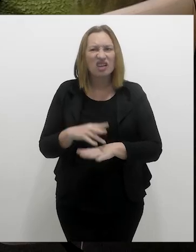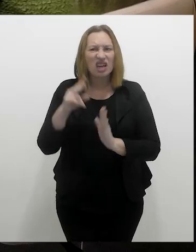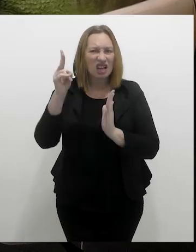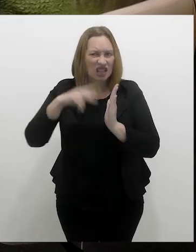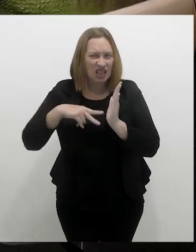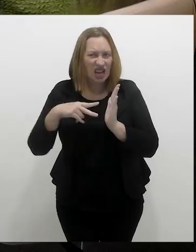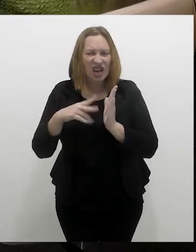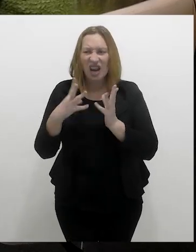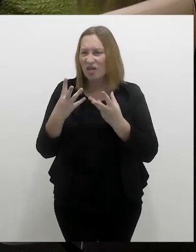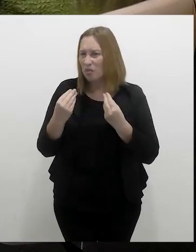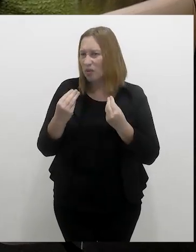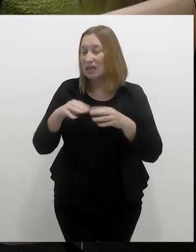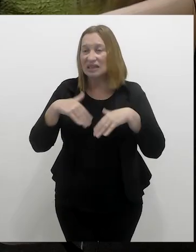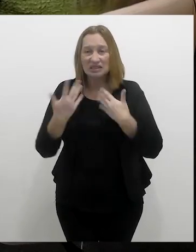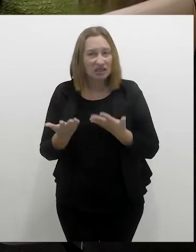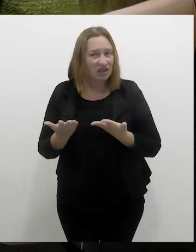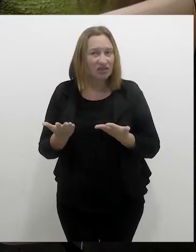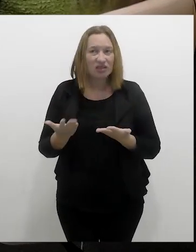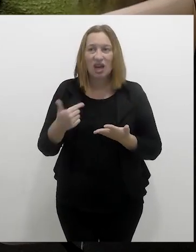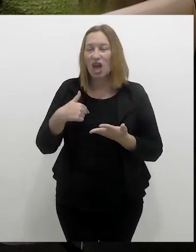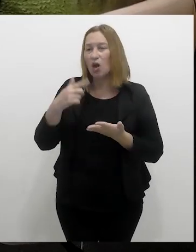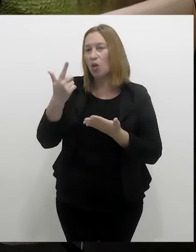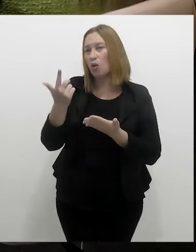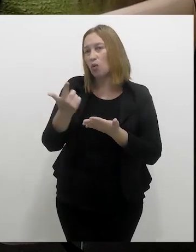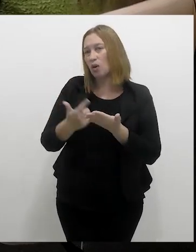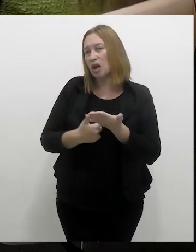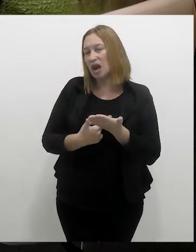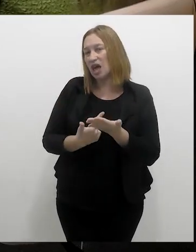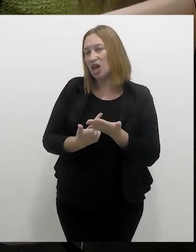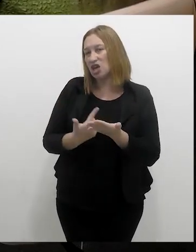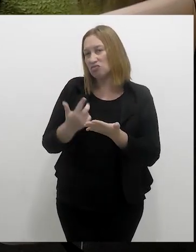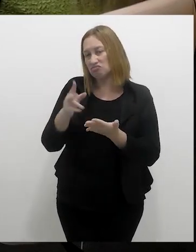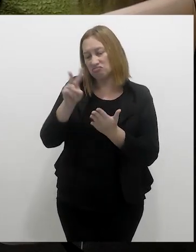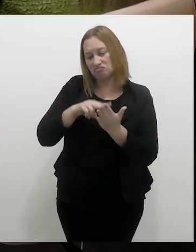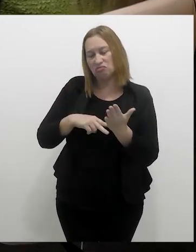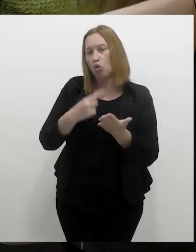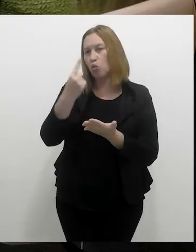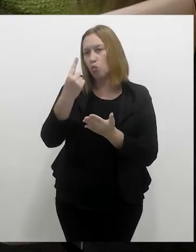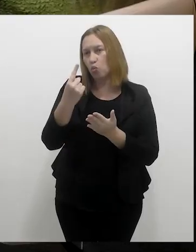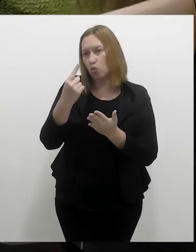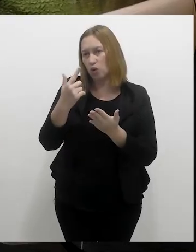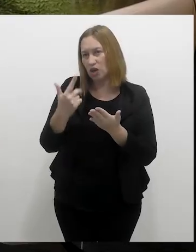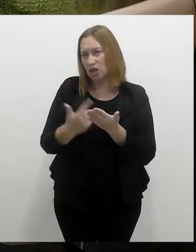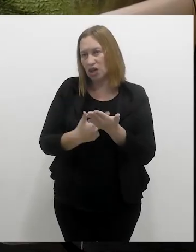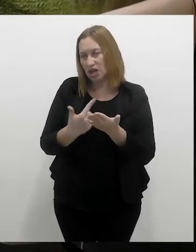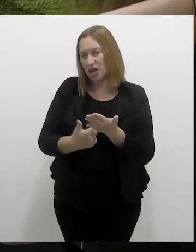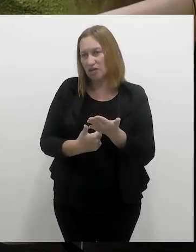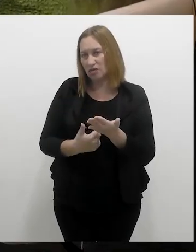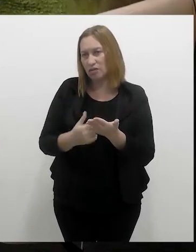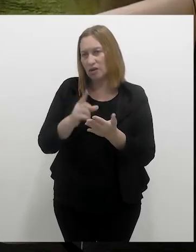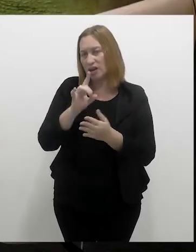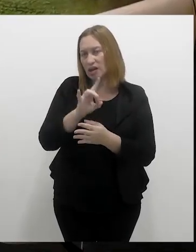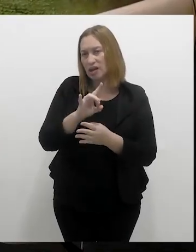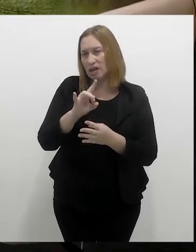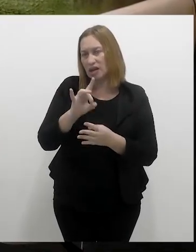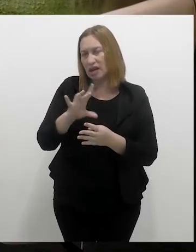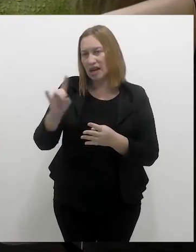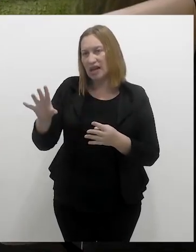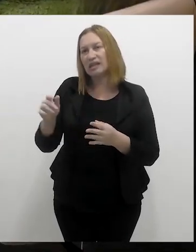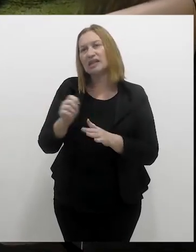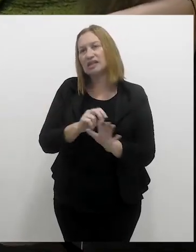tempo, né, a gente lê muito, né, então tem isso também. Eu leio pelo menos um livro por semana, então, Fora o eu às vezes grupo.